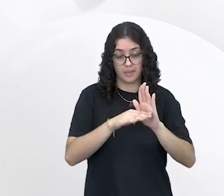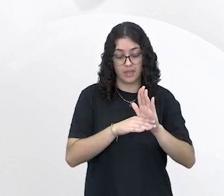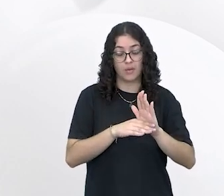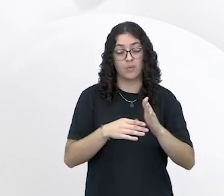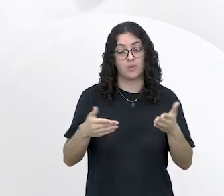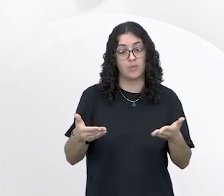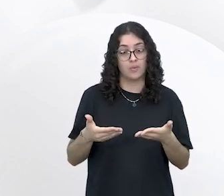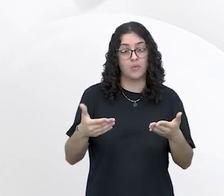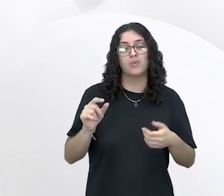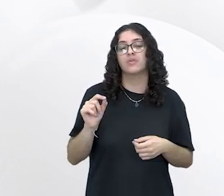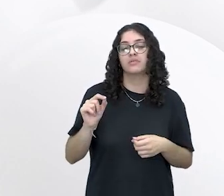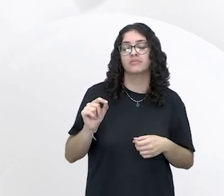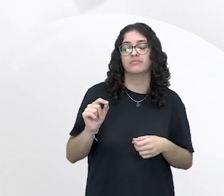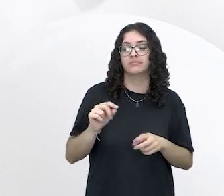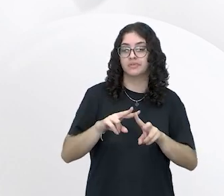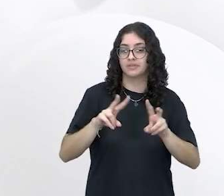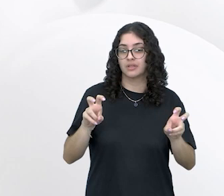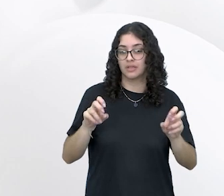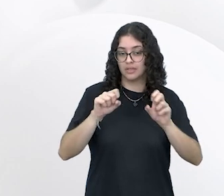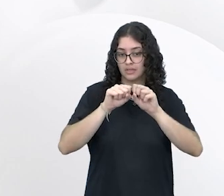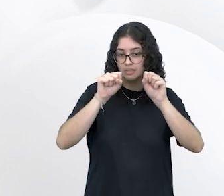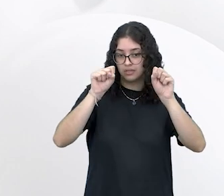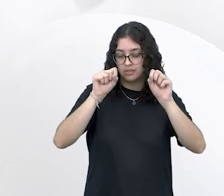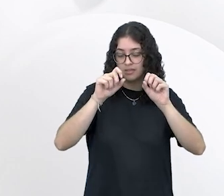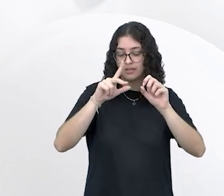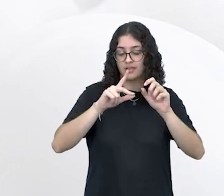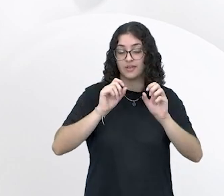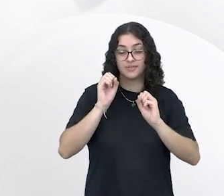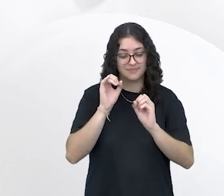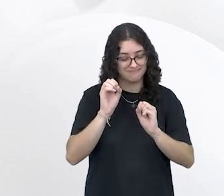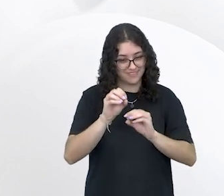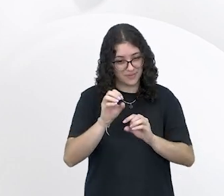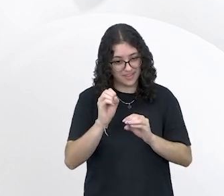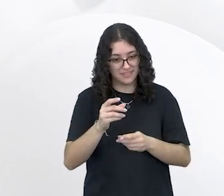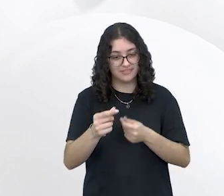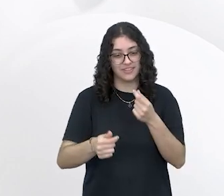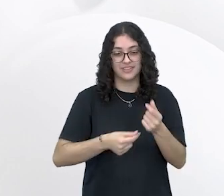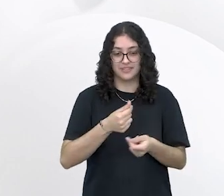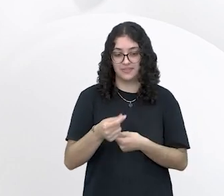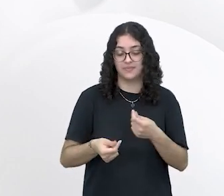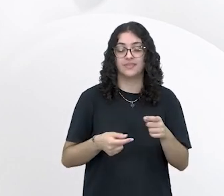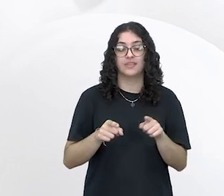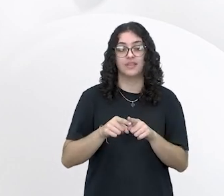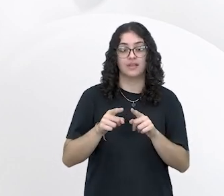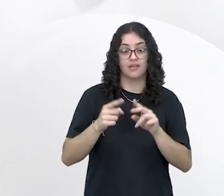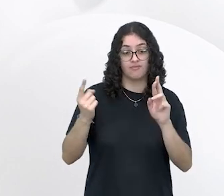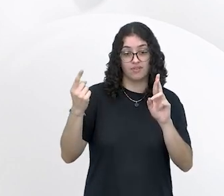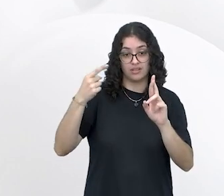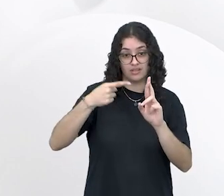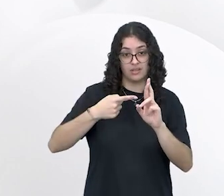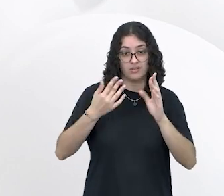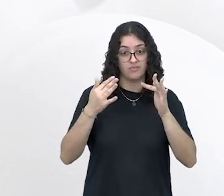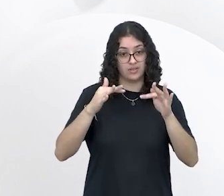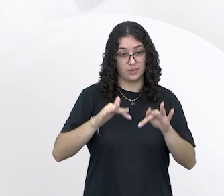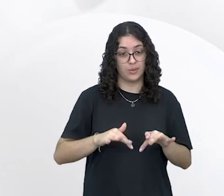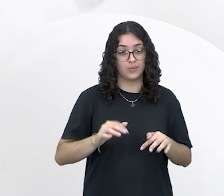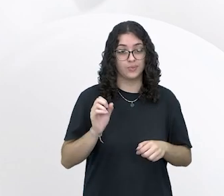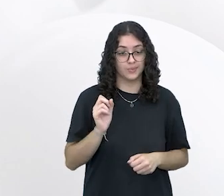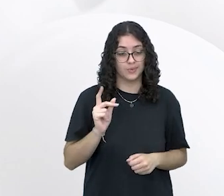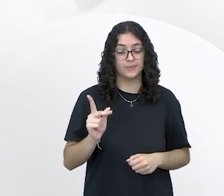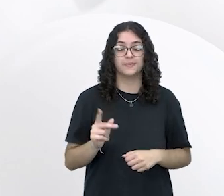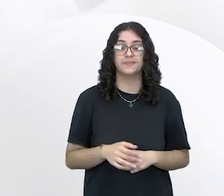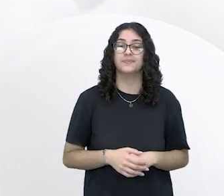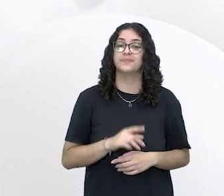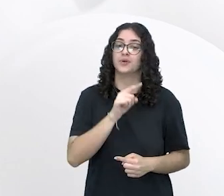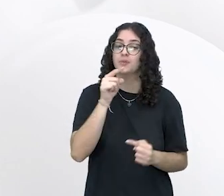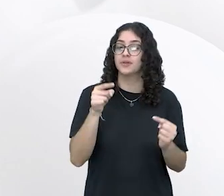o sistema educação financeira, e as referências no final de tudo isso. Então, os